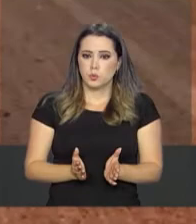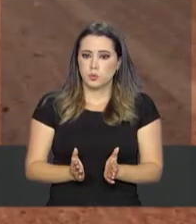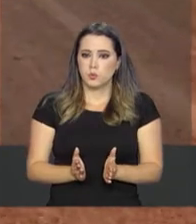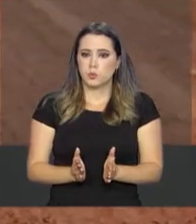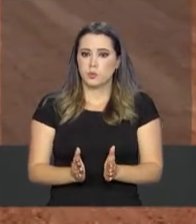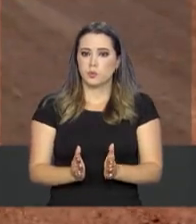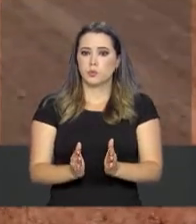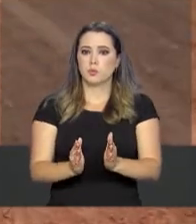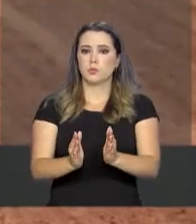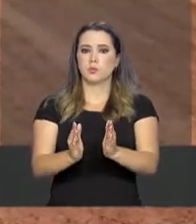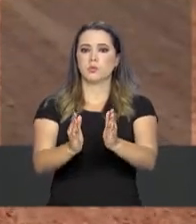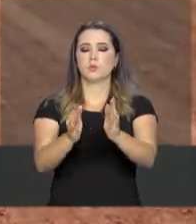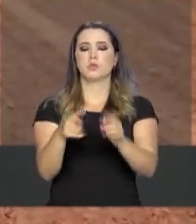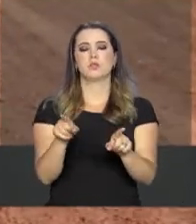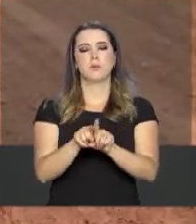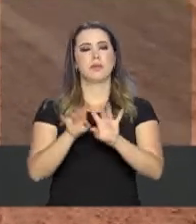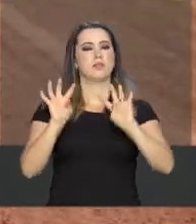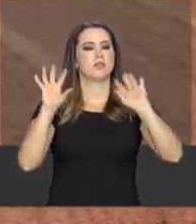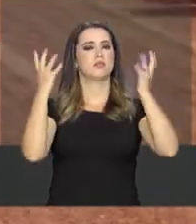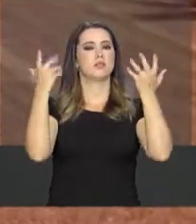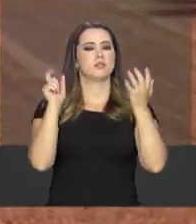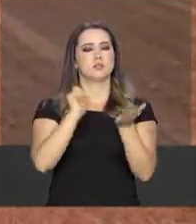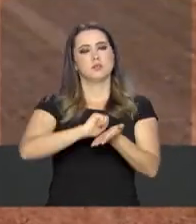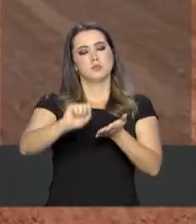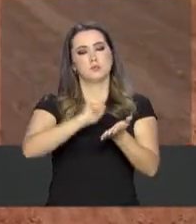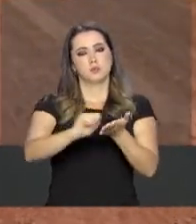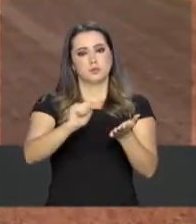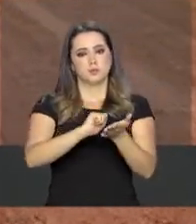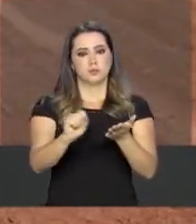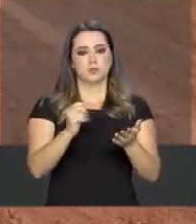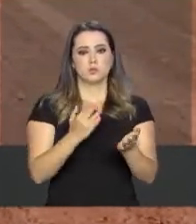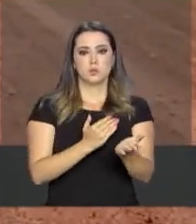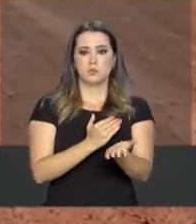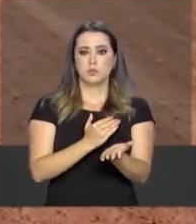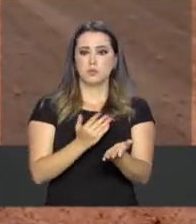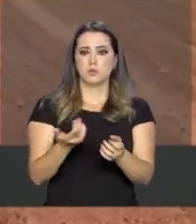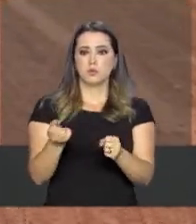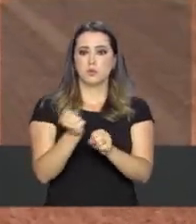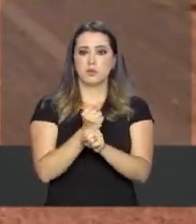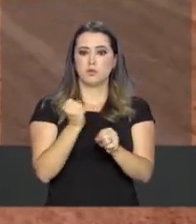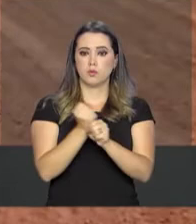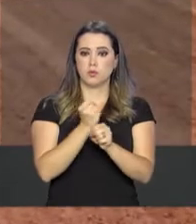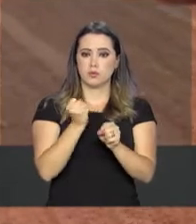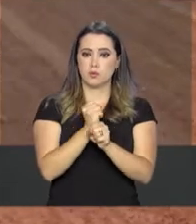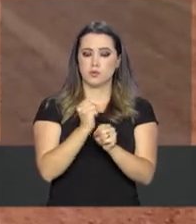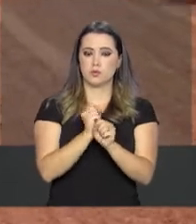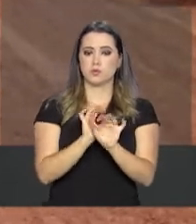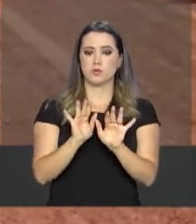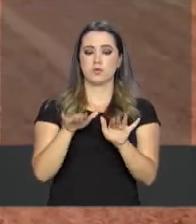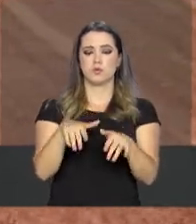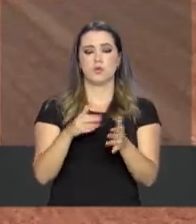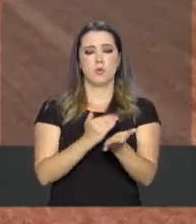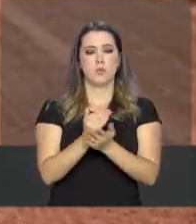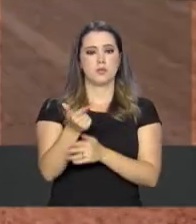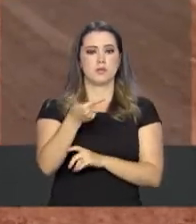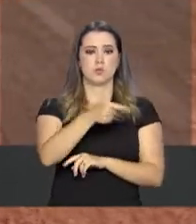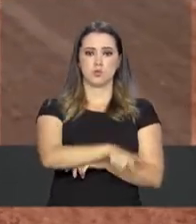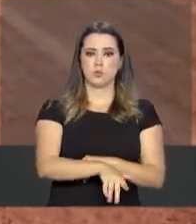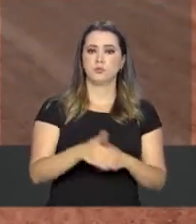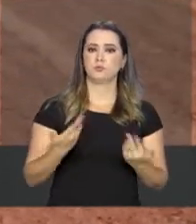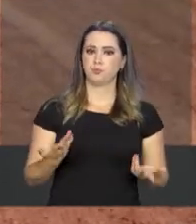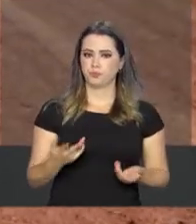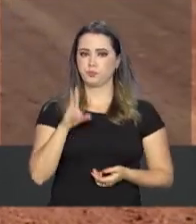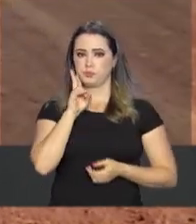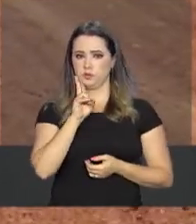também participar de uma cerimônia de assinatura para o reinício dessas obras, isso nessa sexta-feira. A